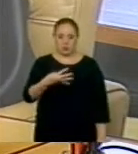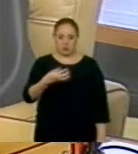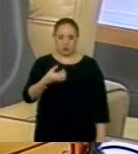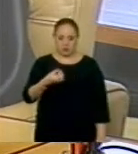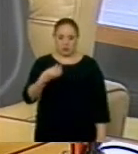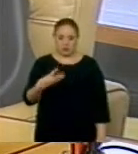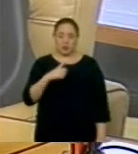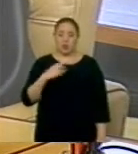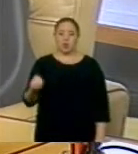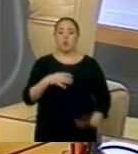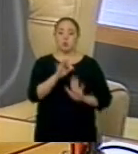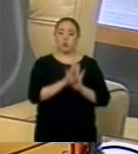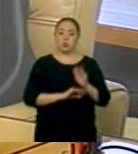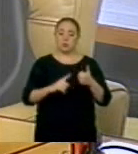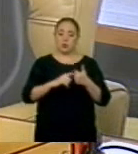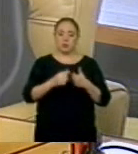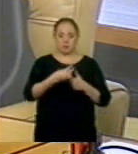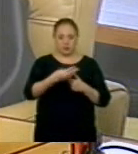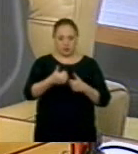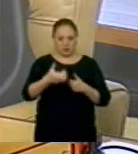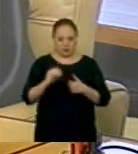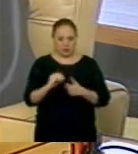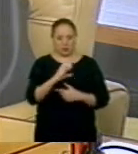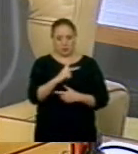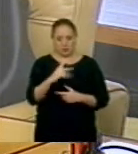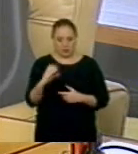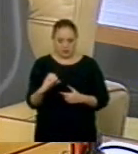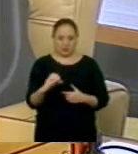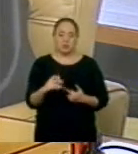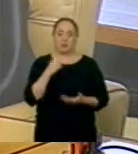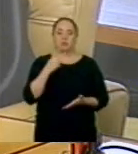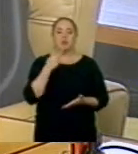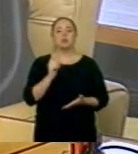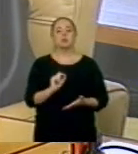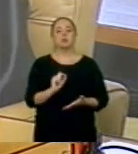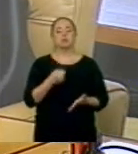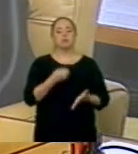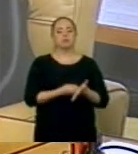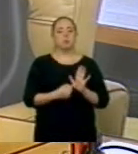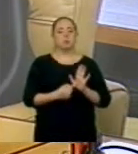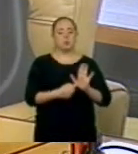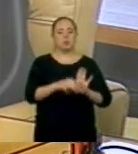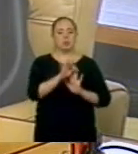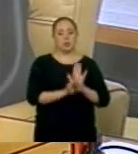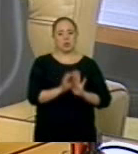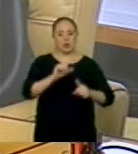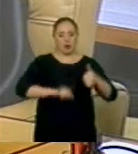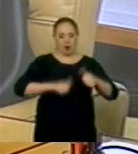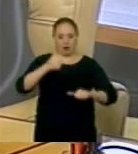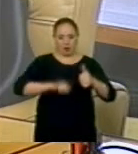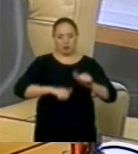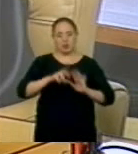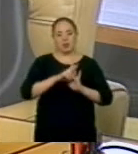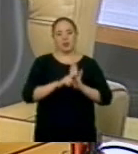nova redação ao artigo 310 do Código de Processo Penal, impondo enfaticamente a análise dos requisitos da